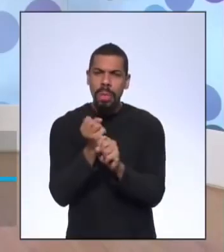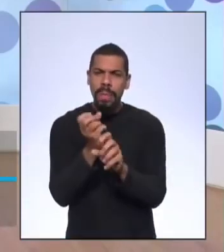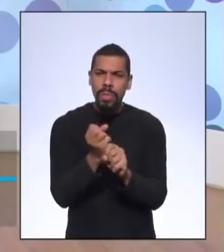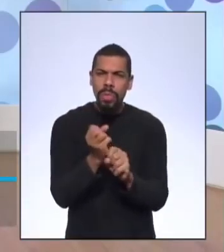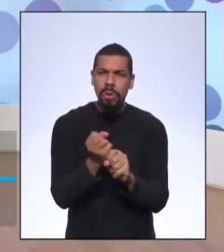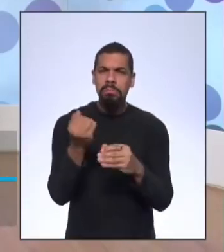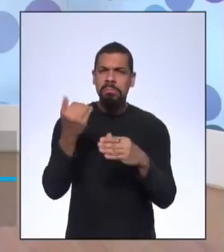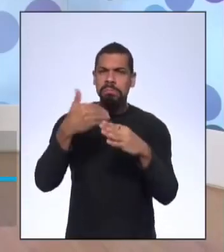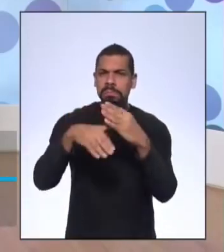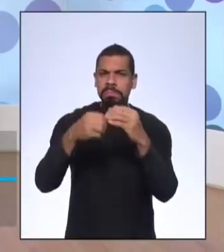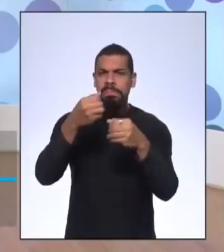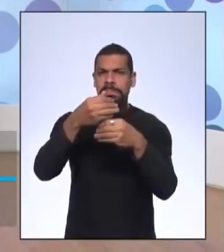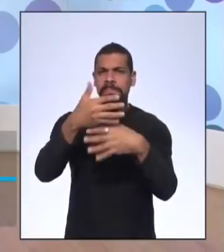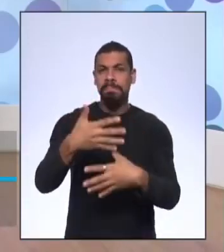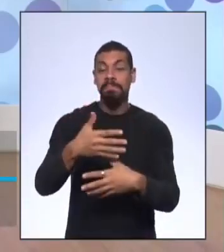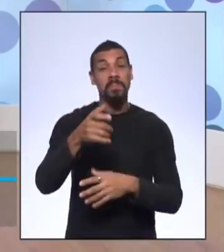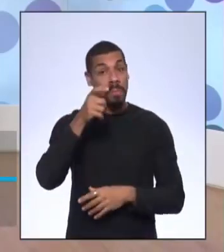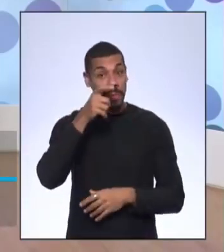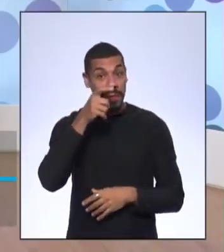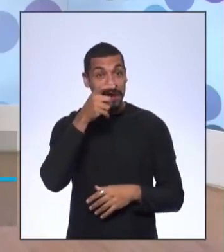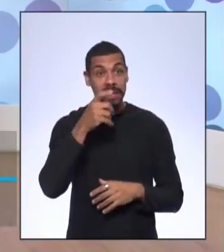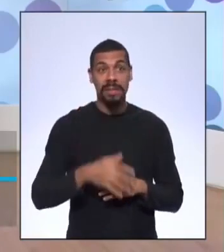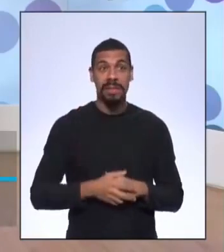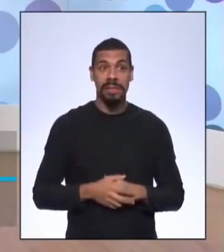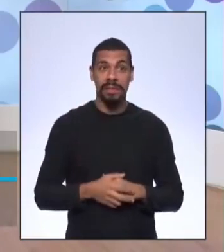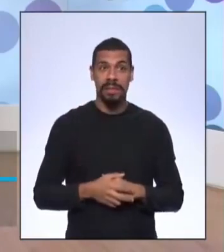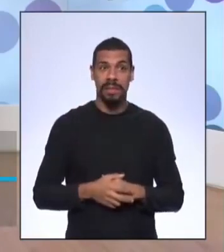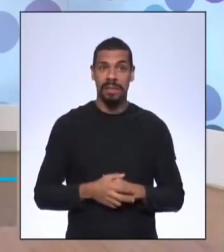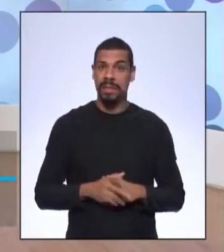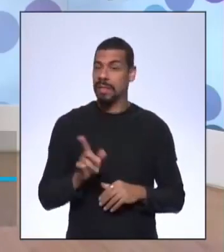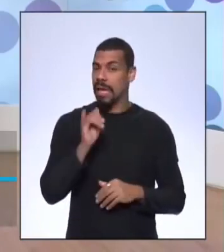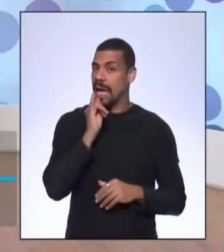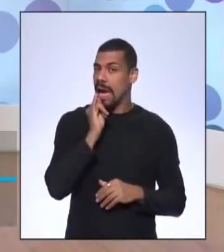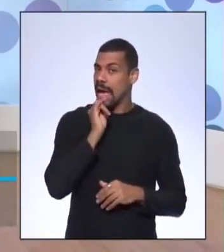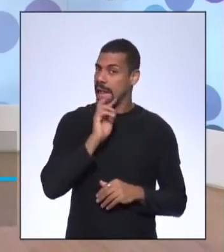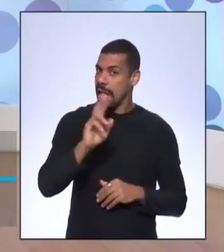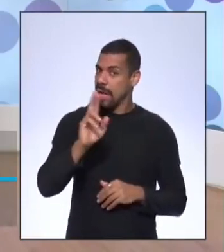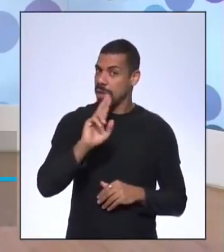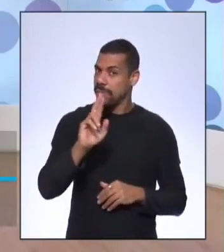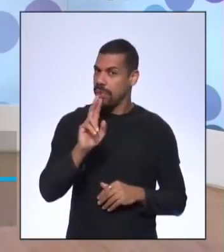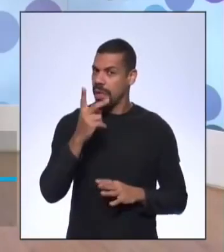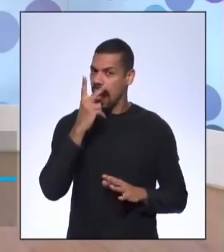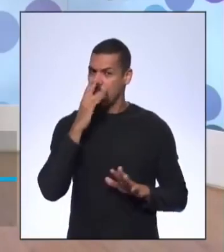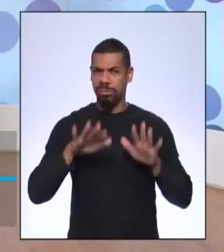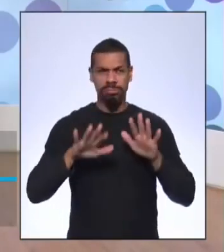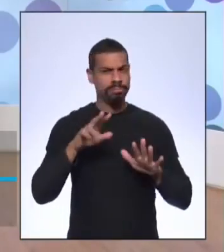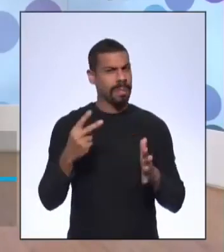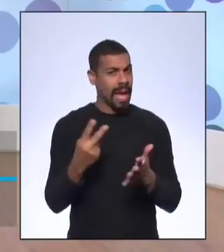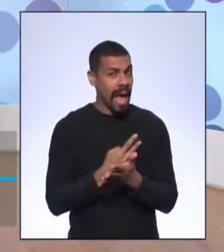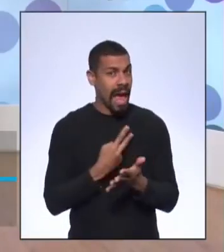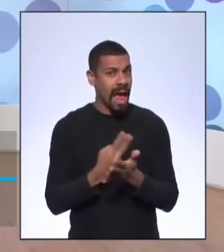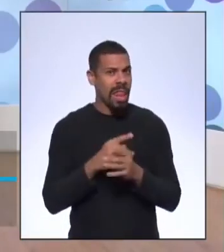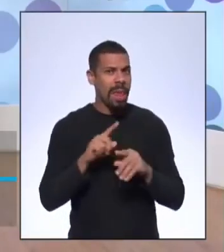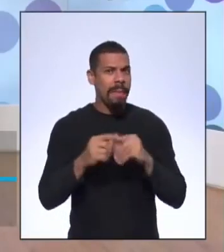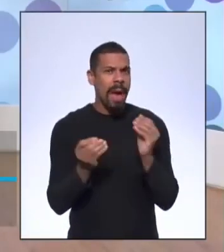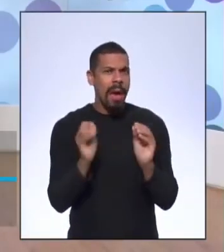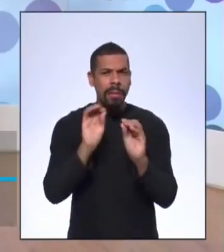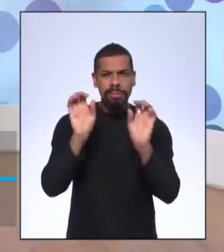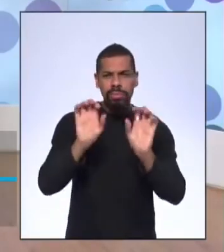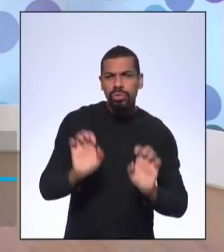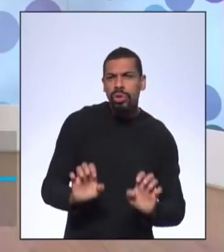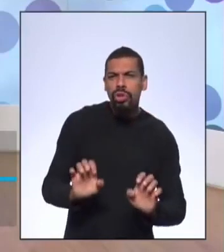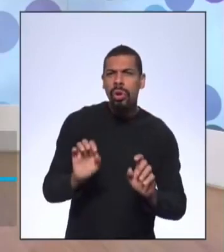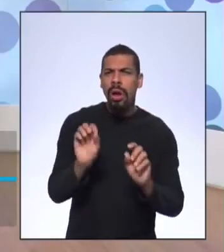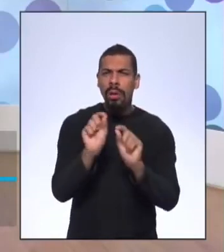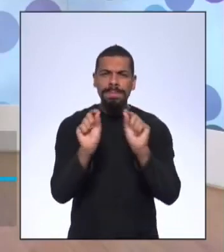Uhum. Ficou bem interessante. Eu não chegou na resposta certa, pelo que eu entendi. Mas a forma como ela construiu, a